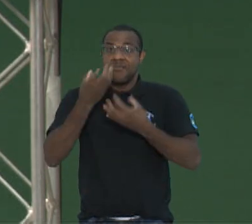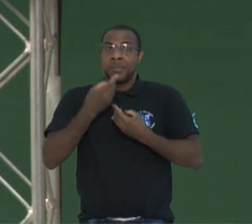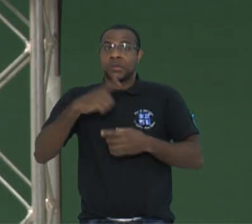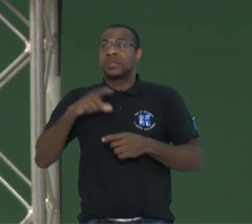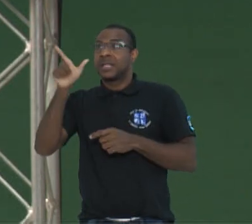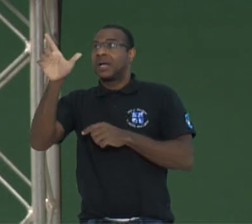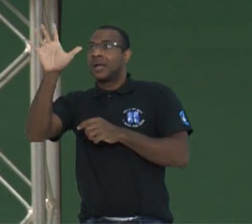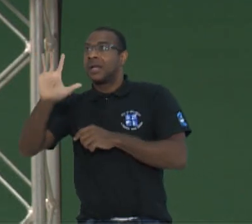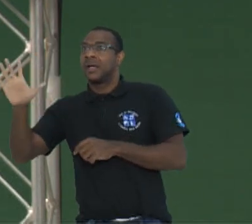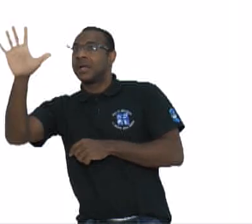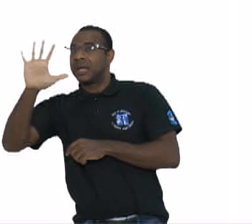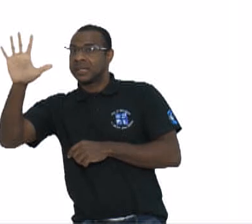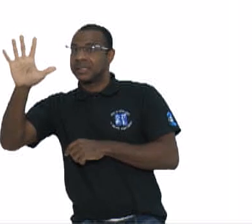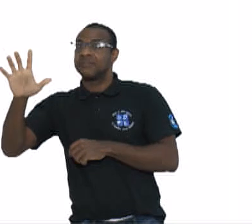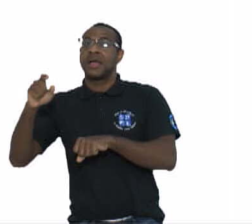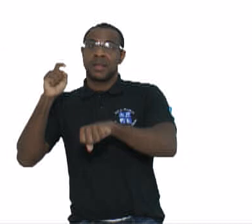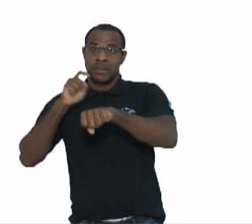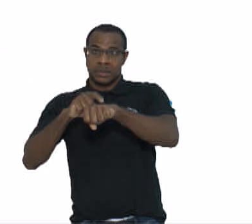vocês e a gente já volta.